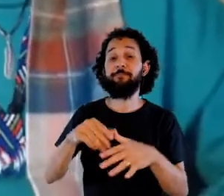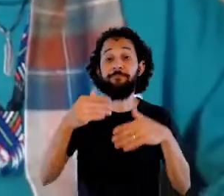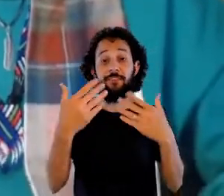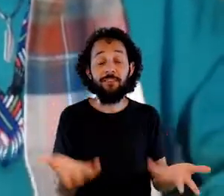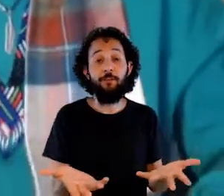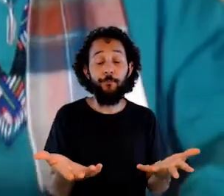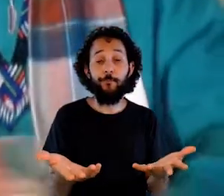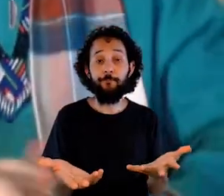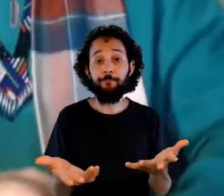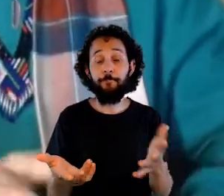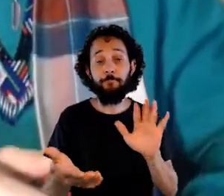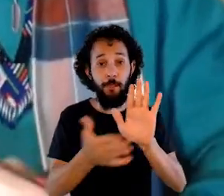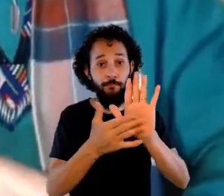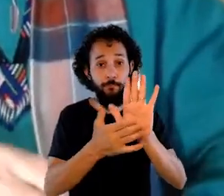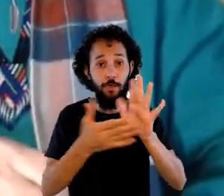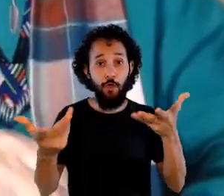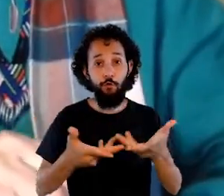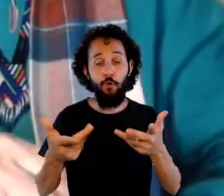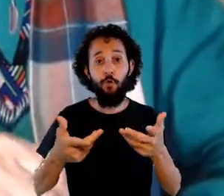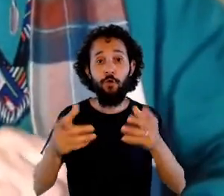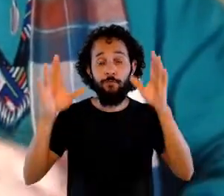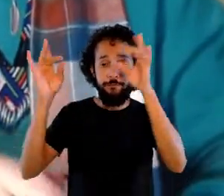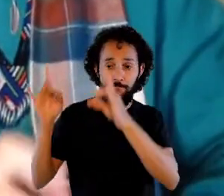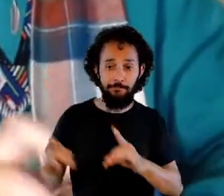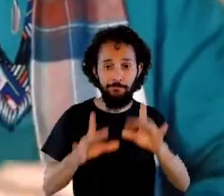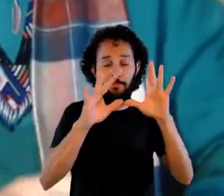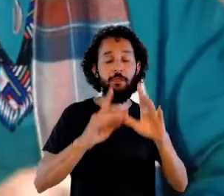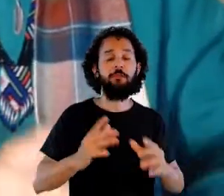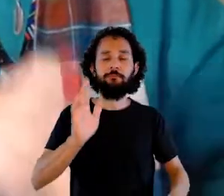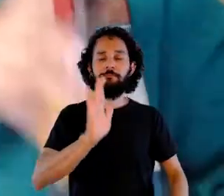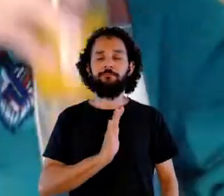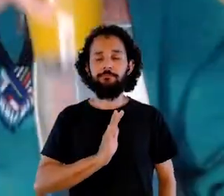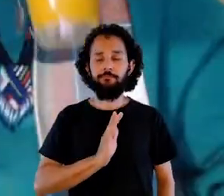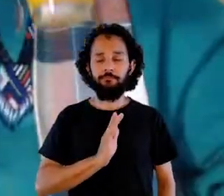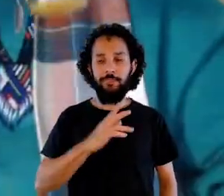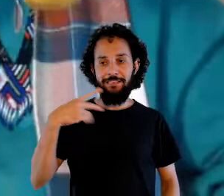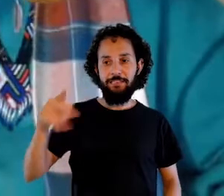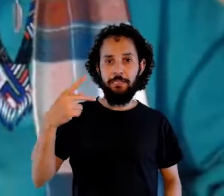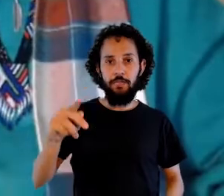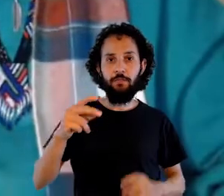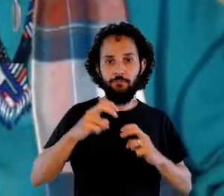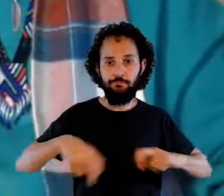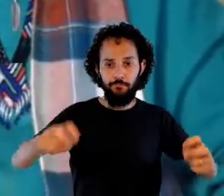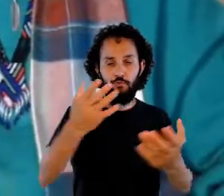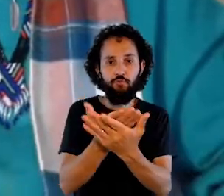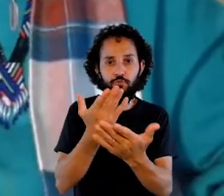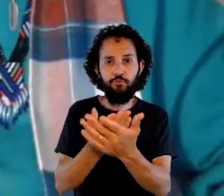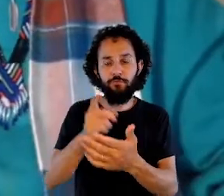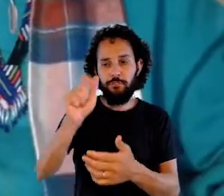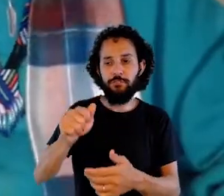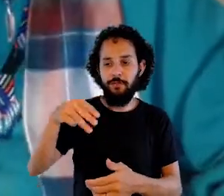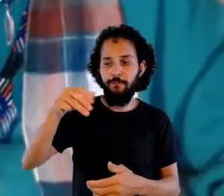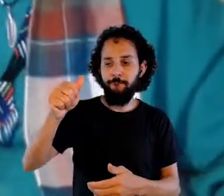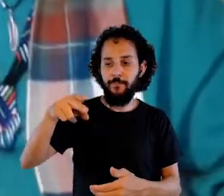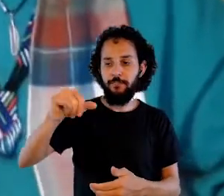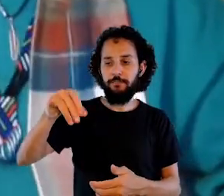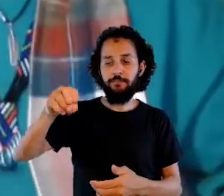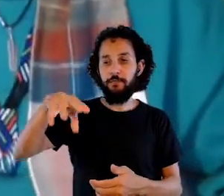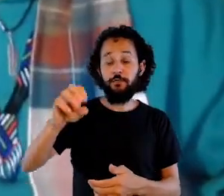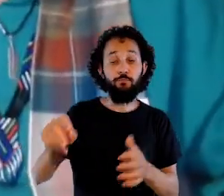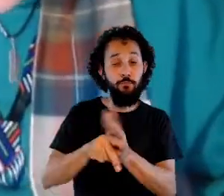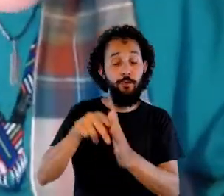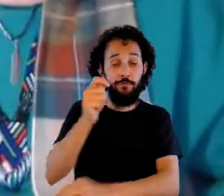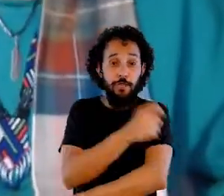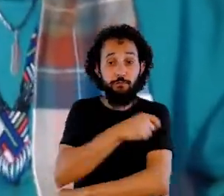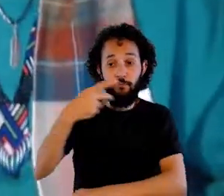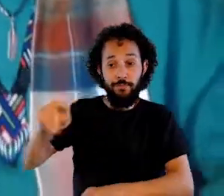Léo compartilhou uma meditação que ele faz na roda de estudo de xamanismo dos alunos dele, né? Compartilhou aqui com a gente